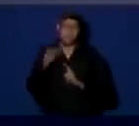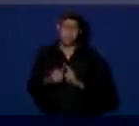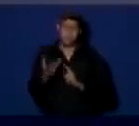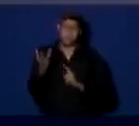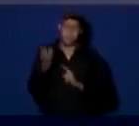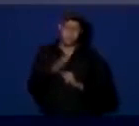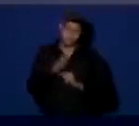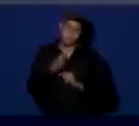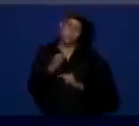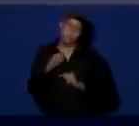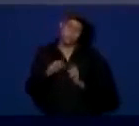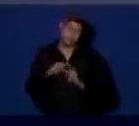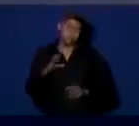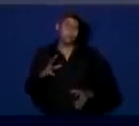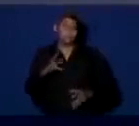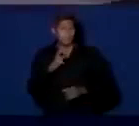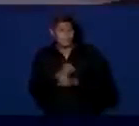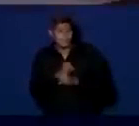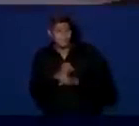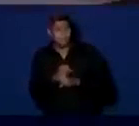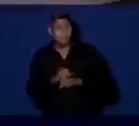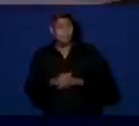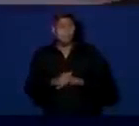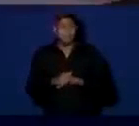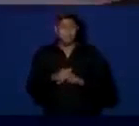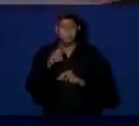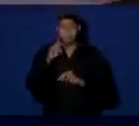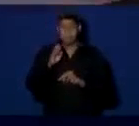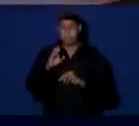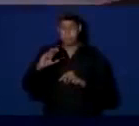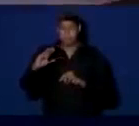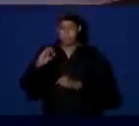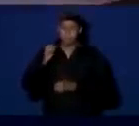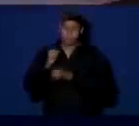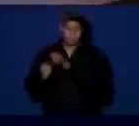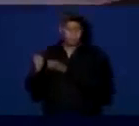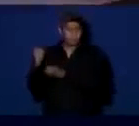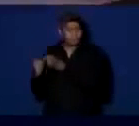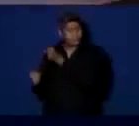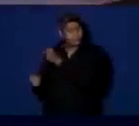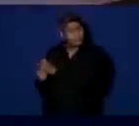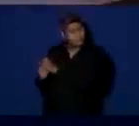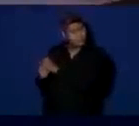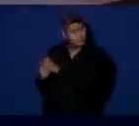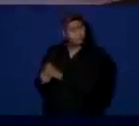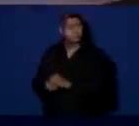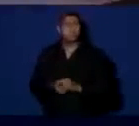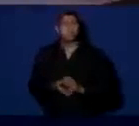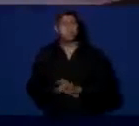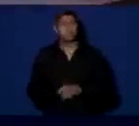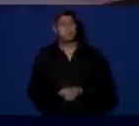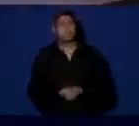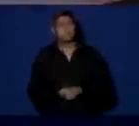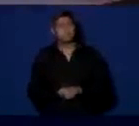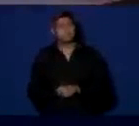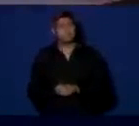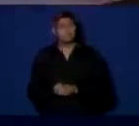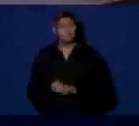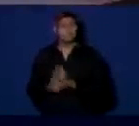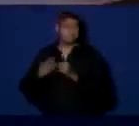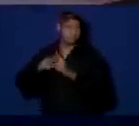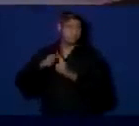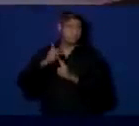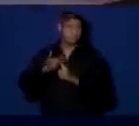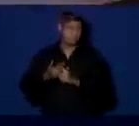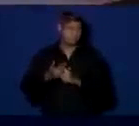mas isso conta. Então, pegando a PEC do ano passado, né, a PEC, vamos dizer que dobrou o Bolsa